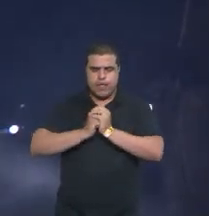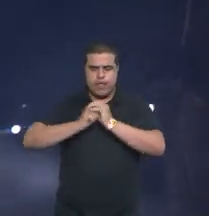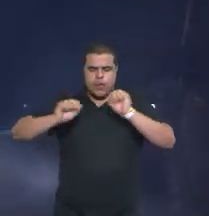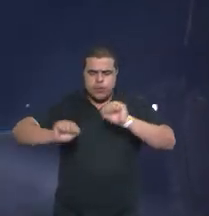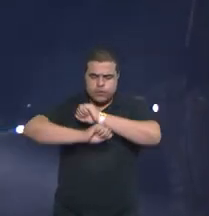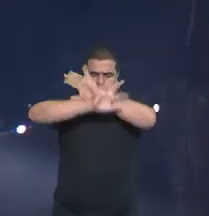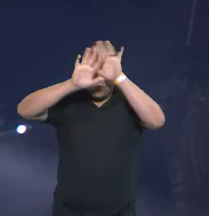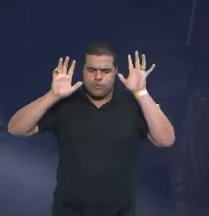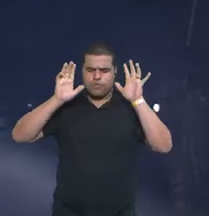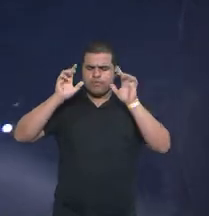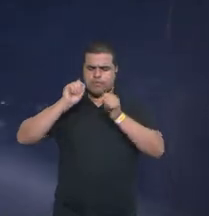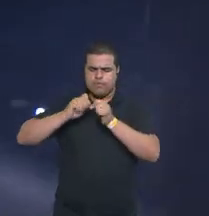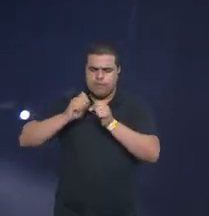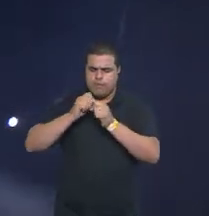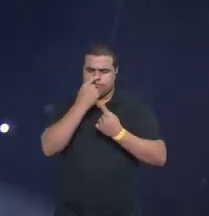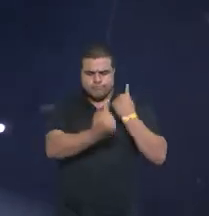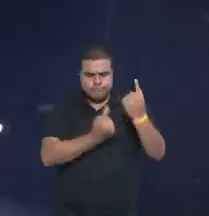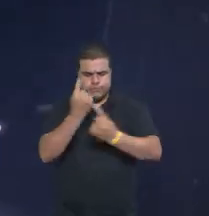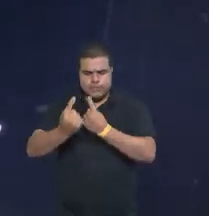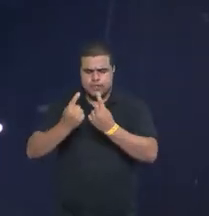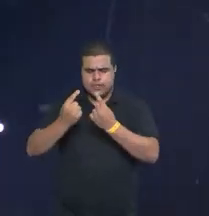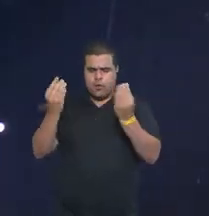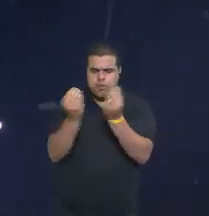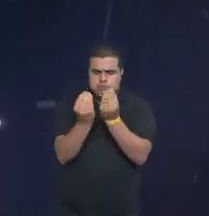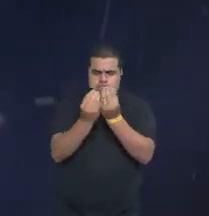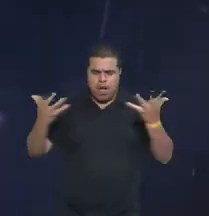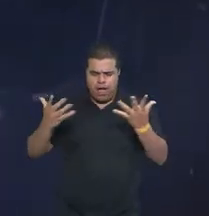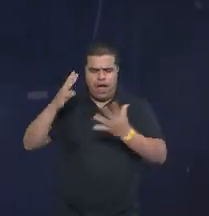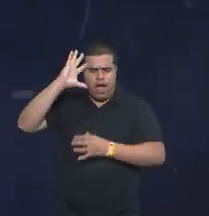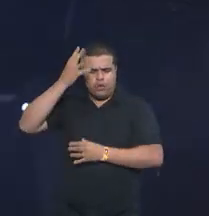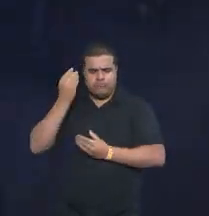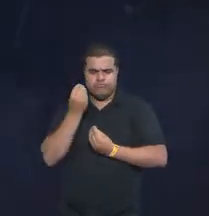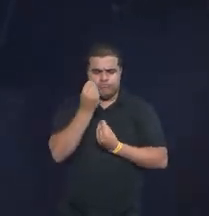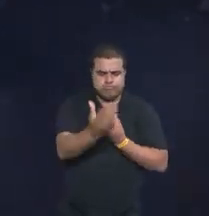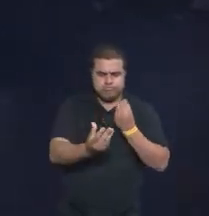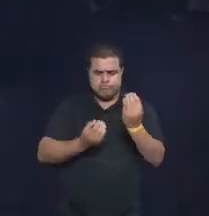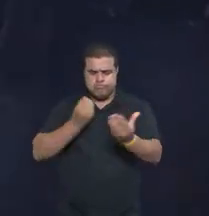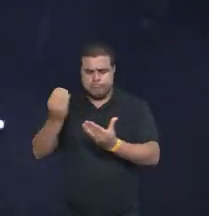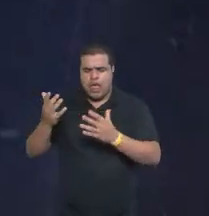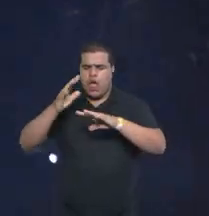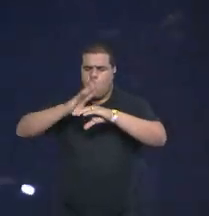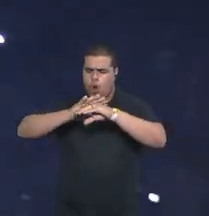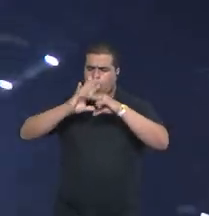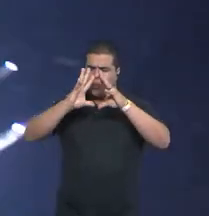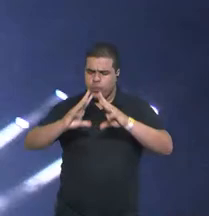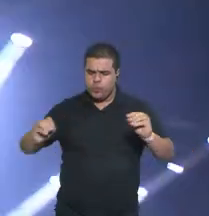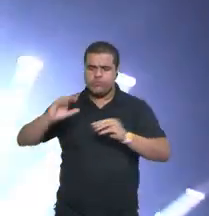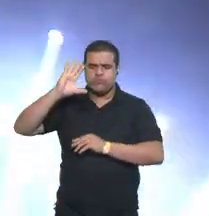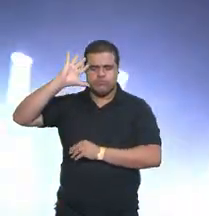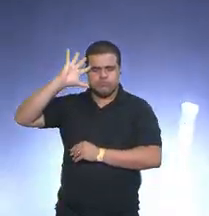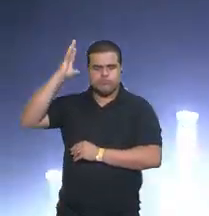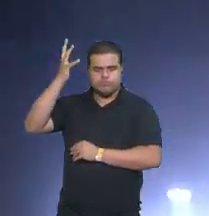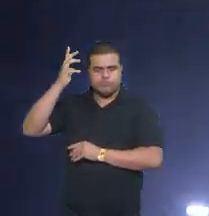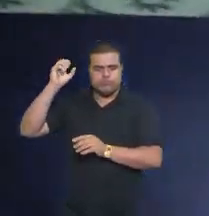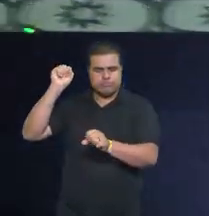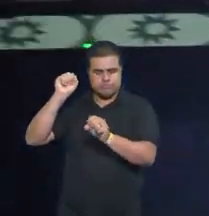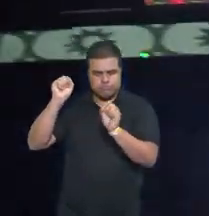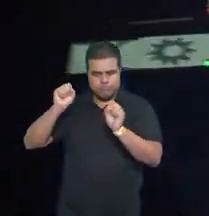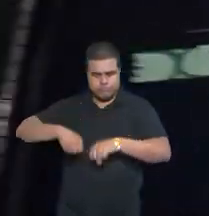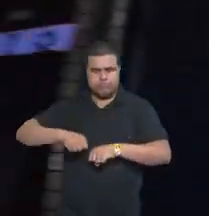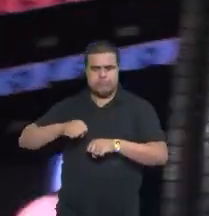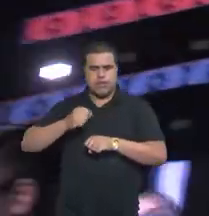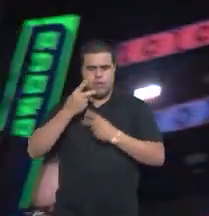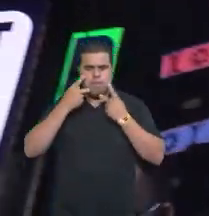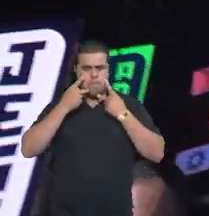e faz com que cada um senhor saia com seu milagre sua resposta a cura também aconteça desse lugar Senhor eu